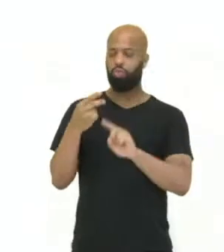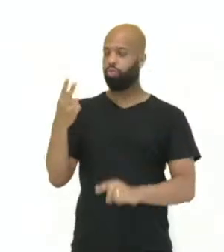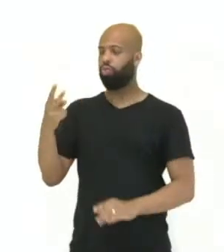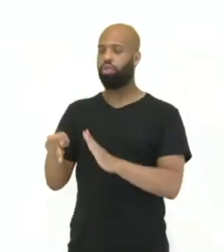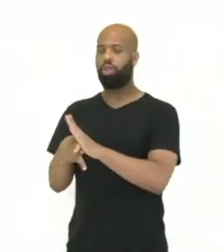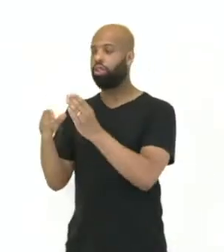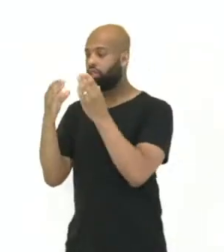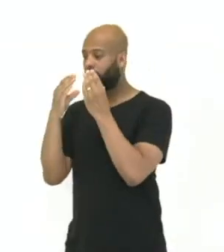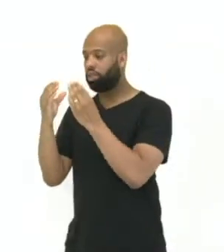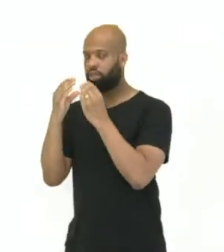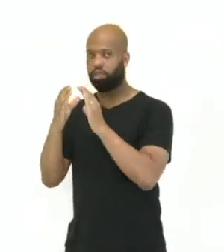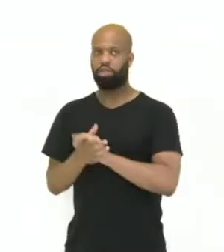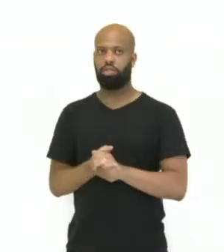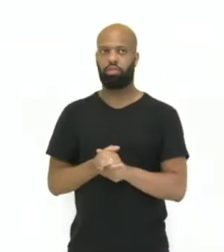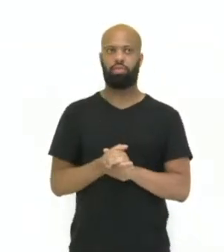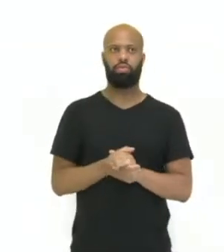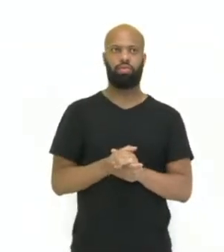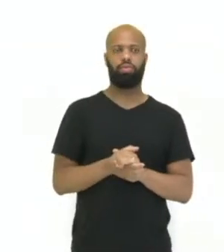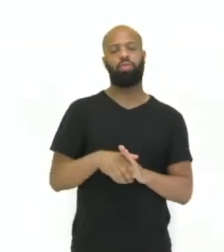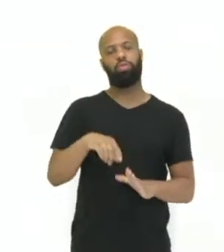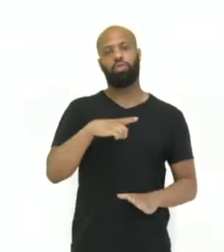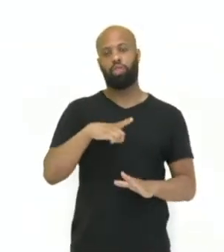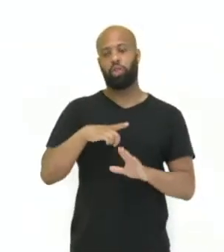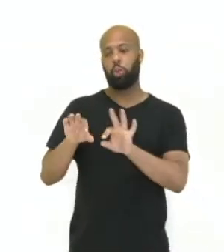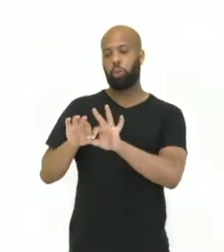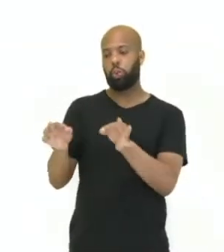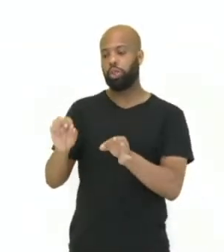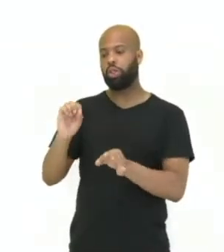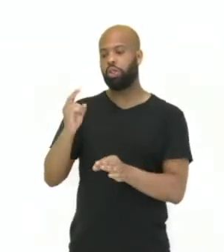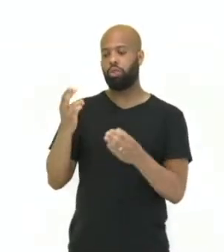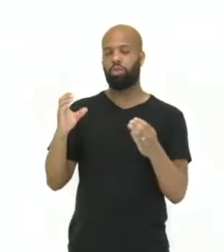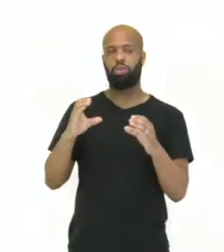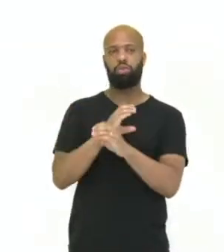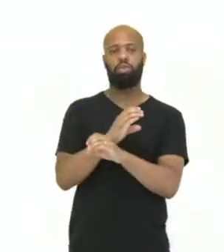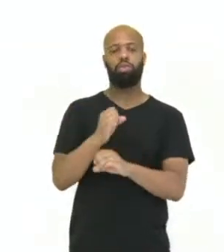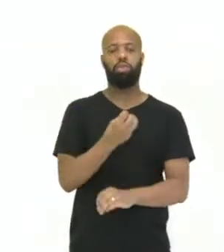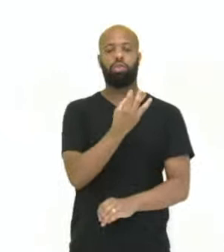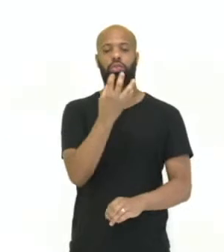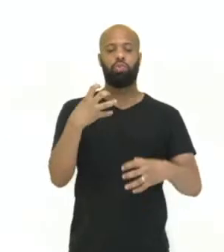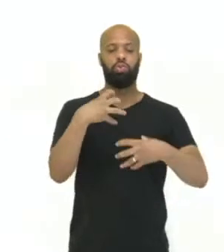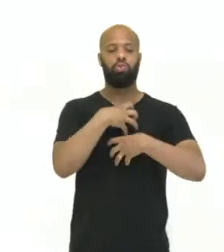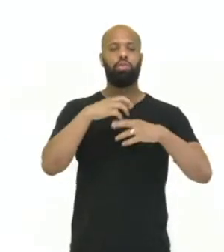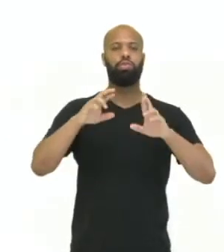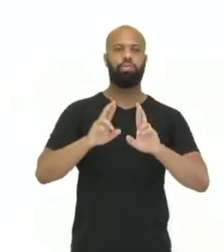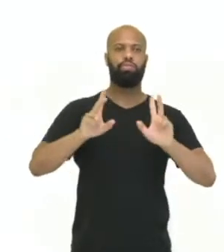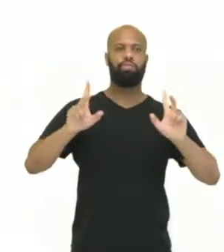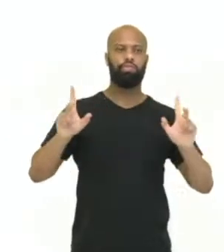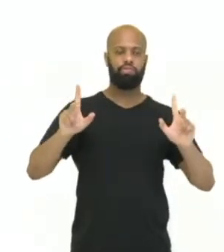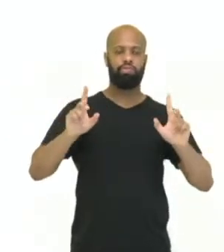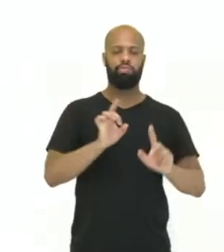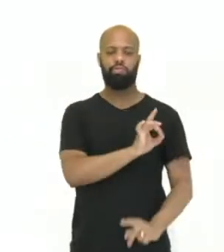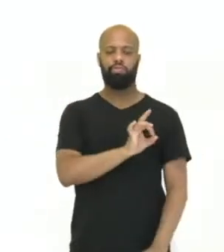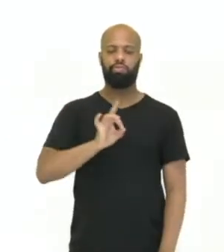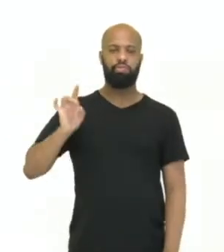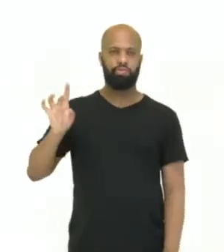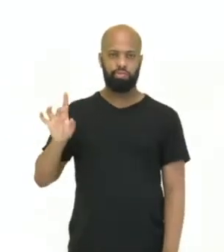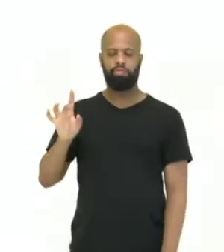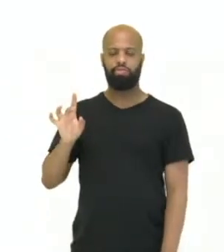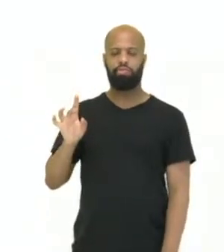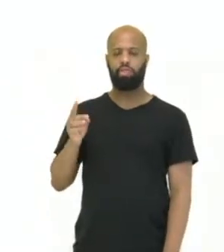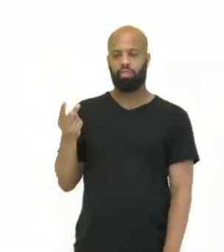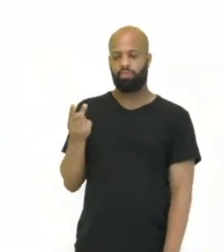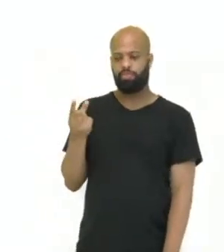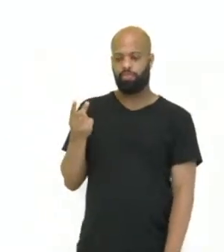O simples ou o completo. De quantas maneiras diferentes cada uma delas